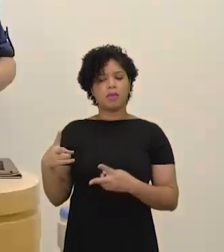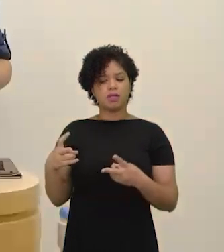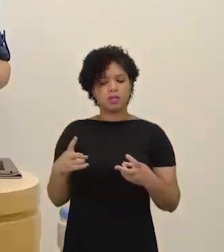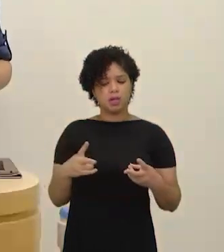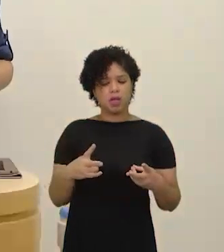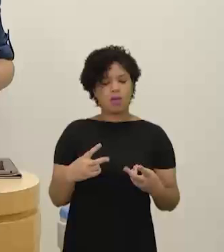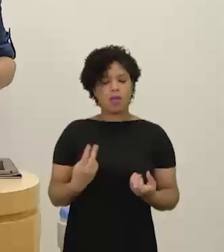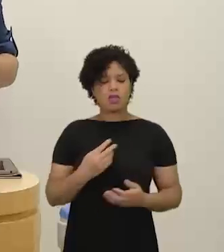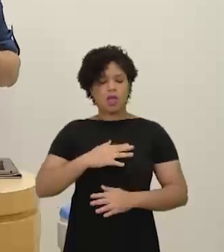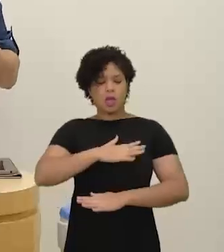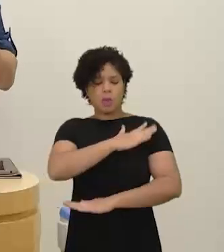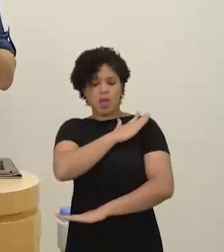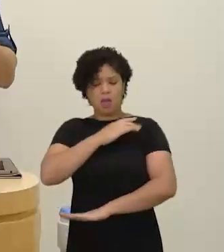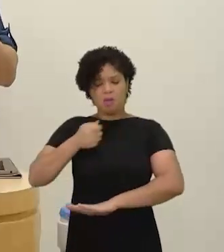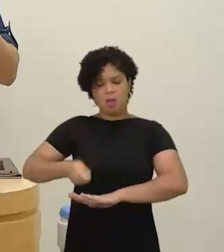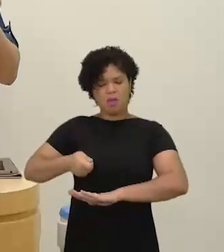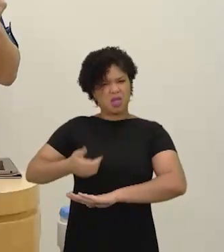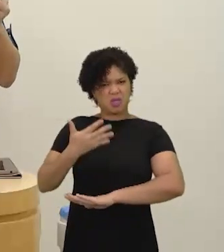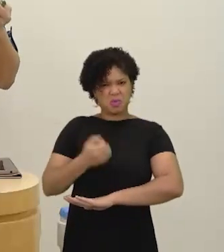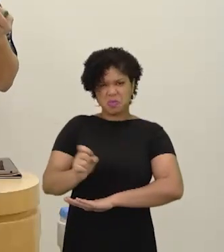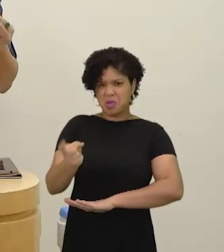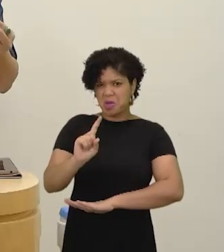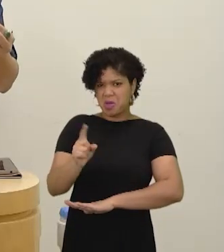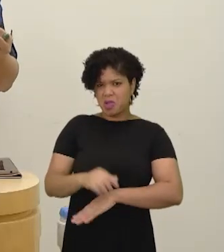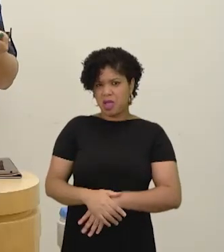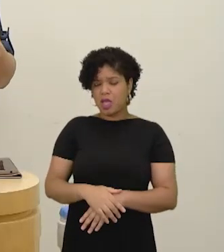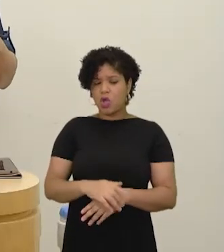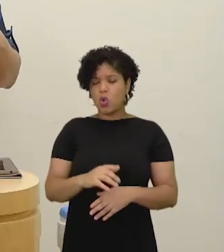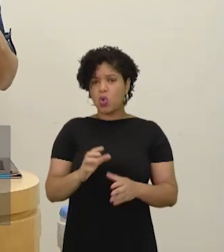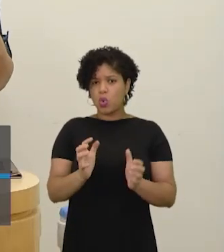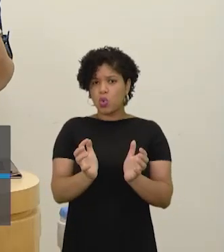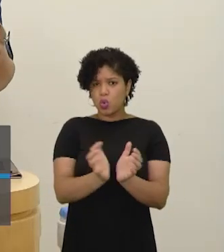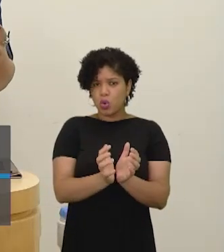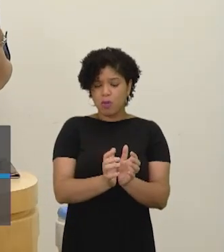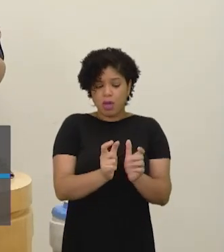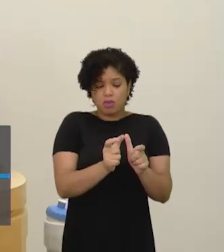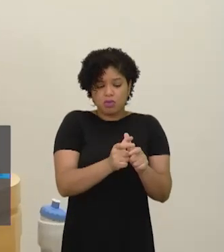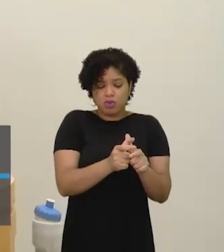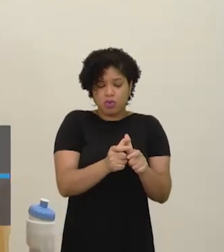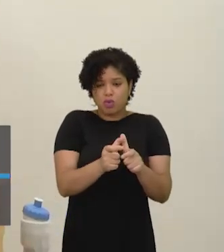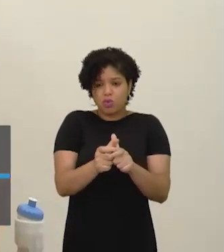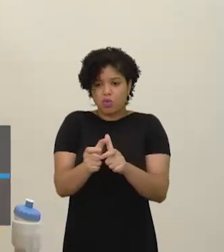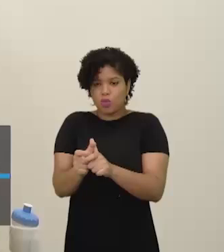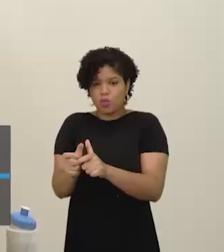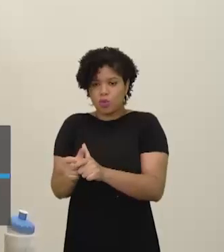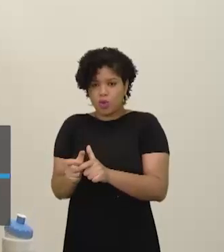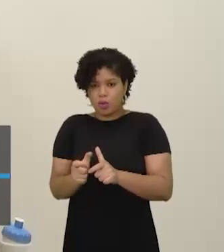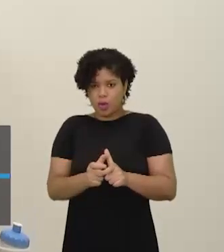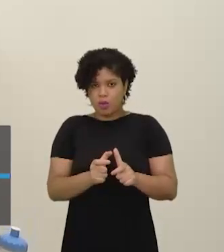né, nós chamamos de minorias, né? Mas eles não são minorias, né? Eles não,